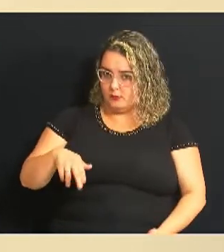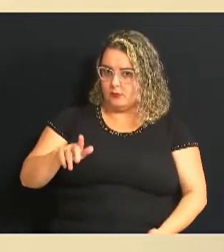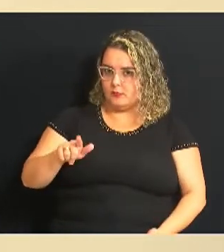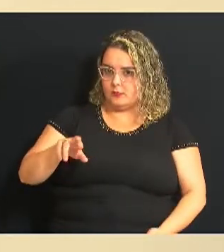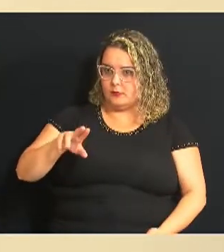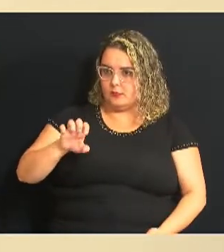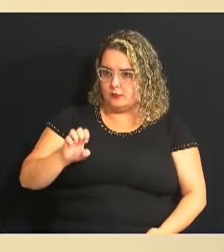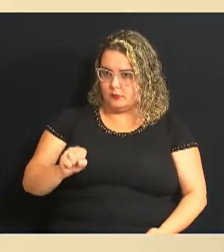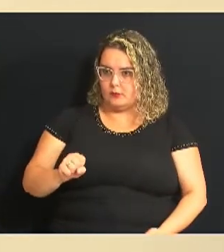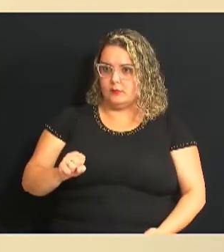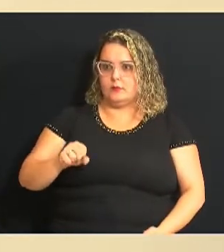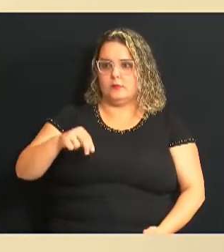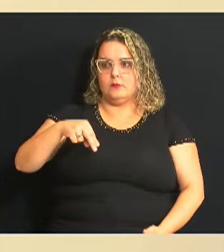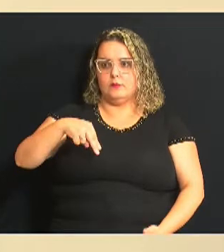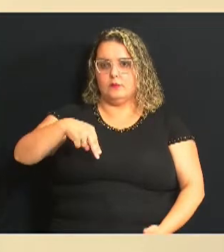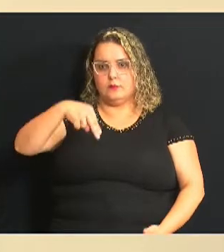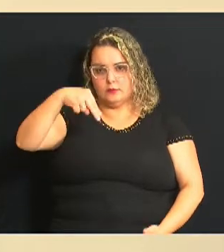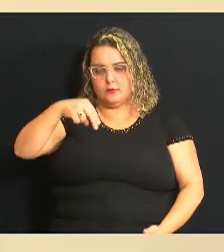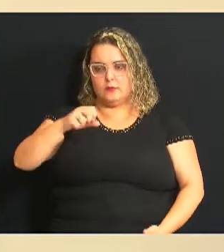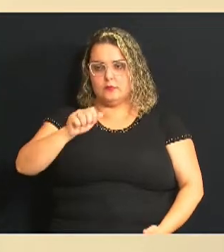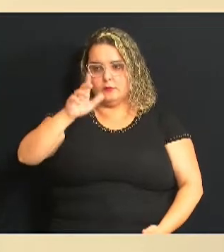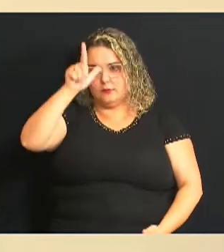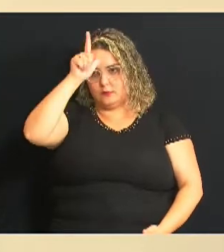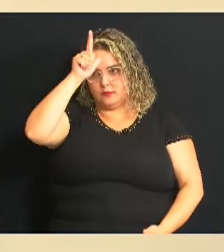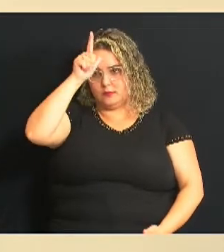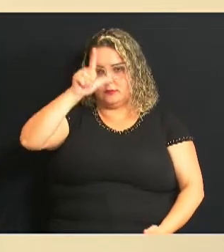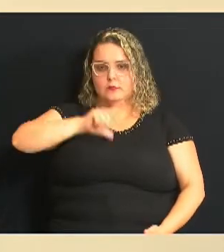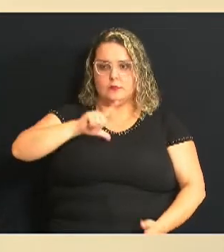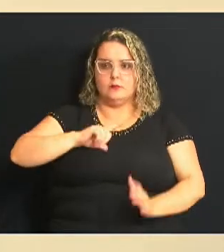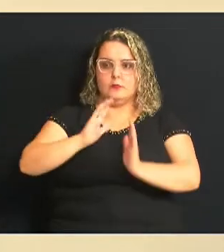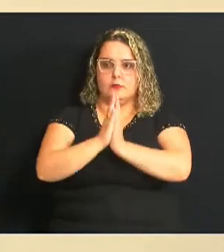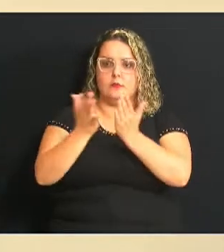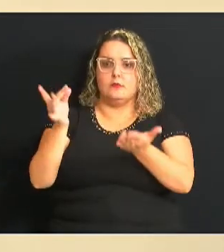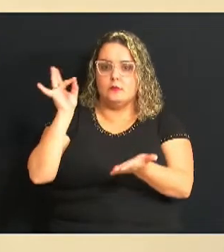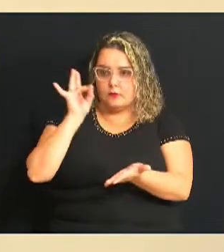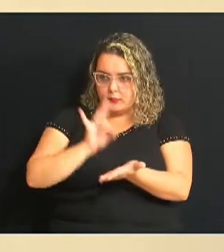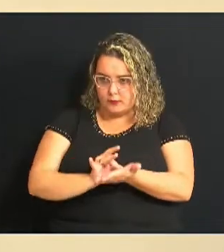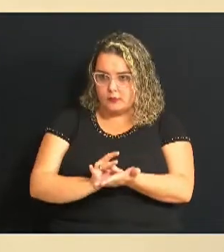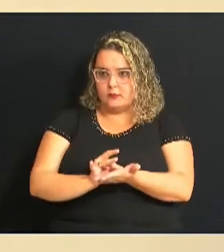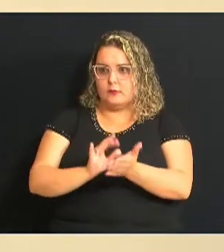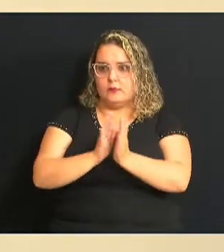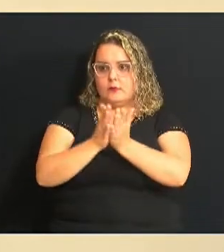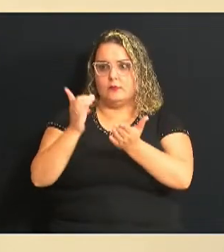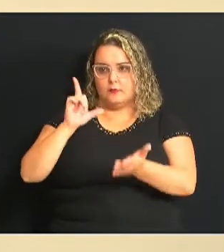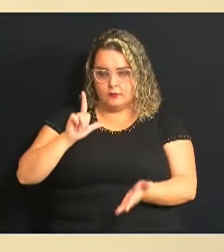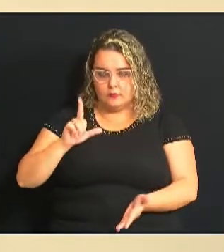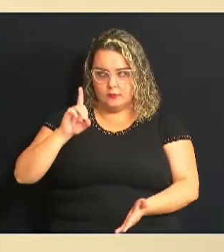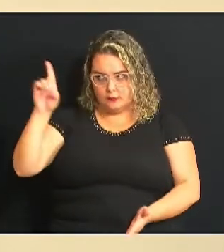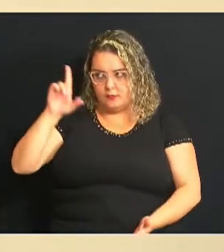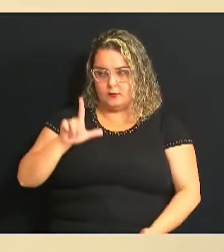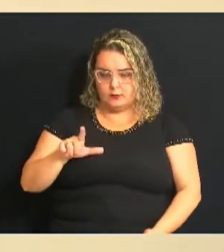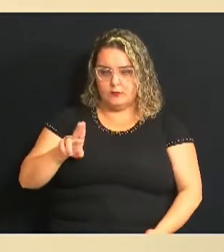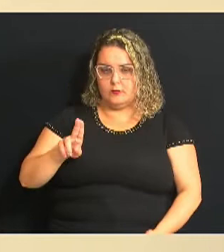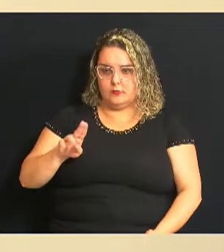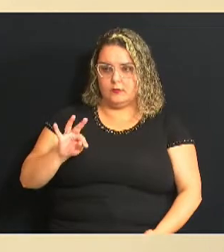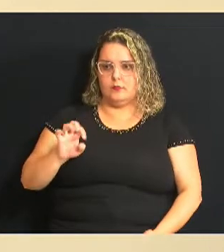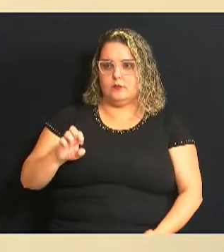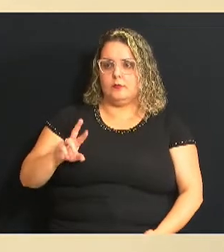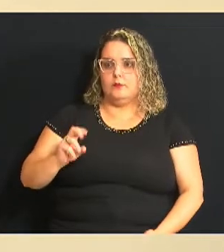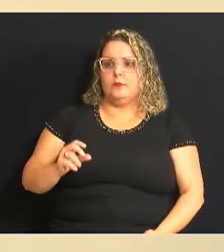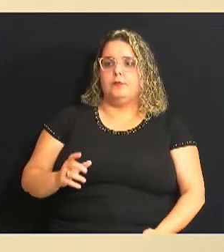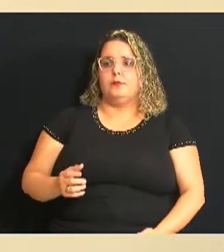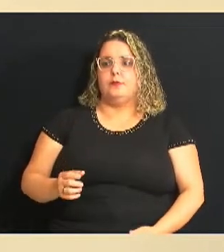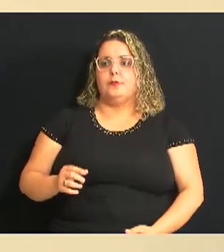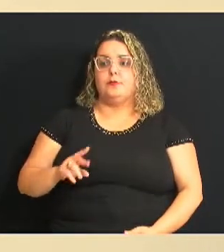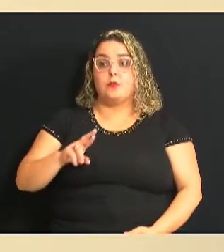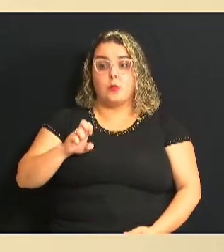exemplar lá, original, exposto. A reforma provocou